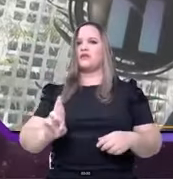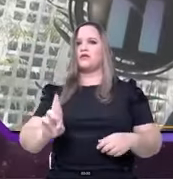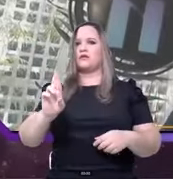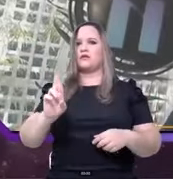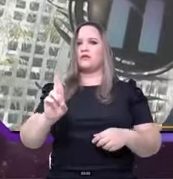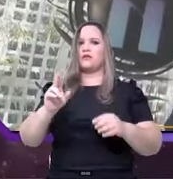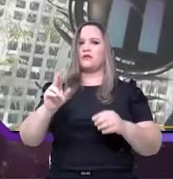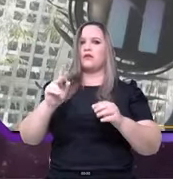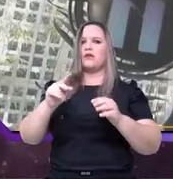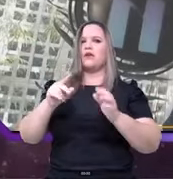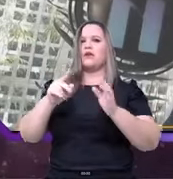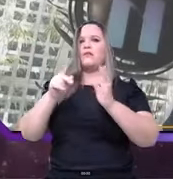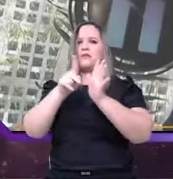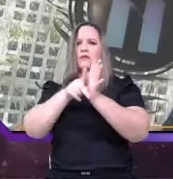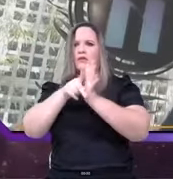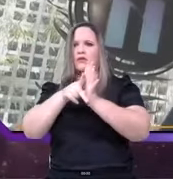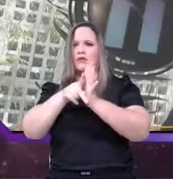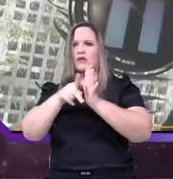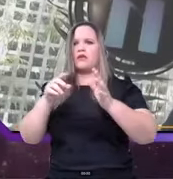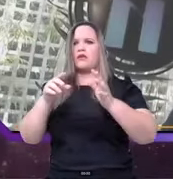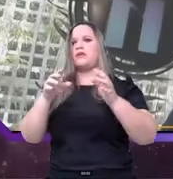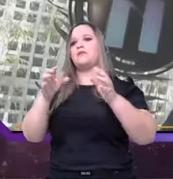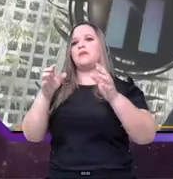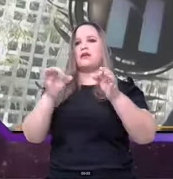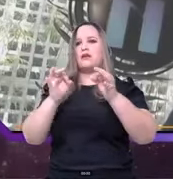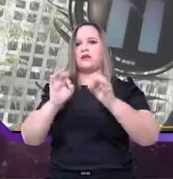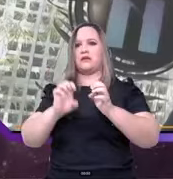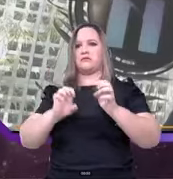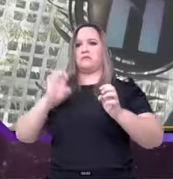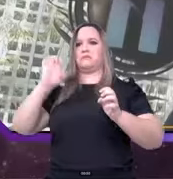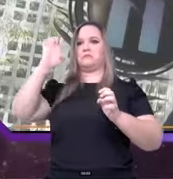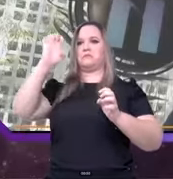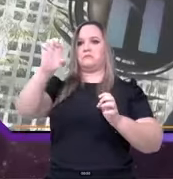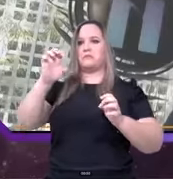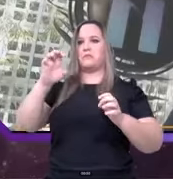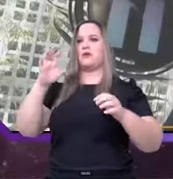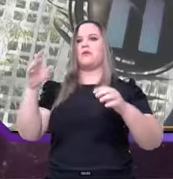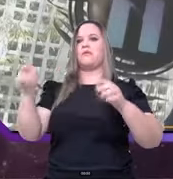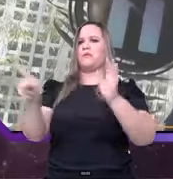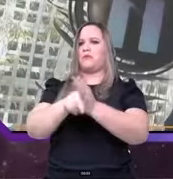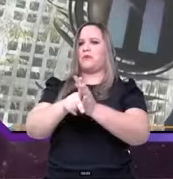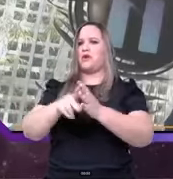da Gartner. A Gartner é uma empresa de consultoria líder